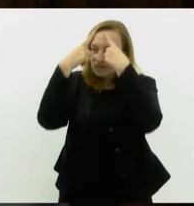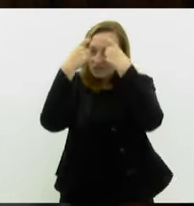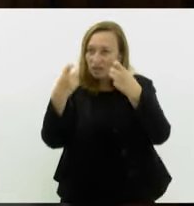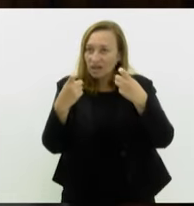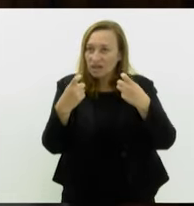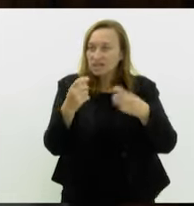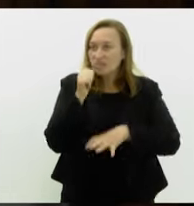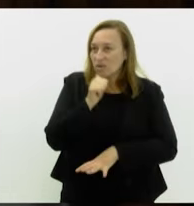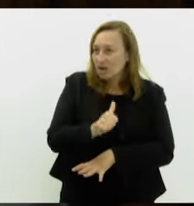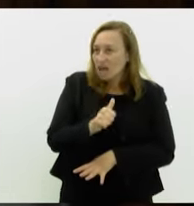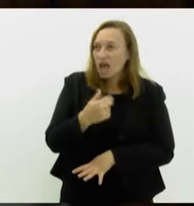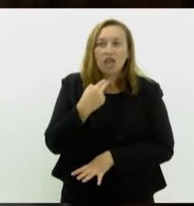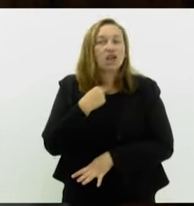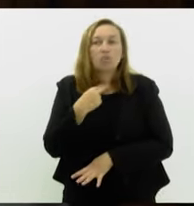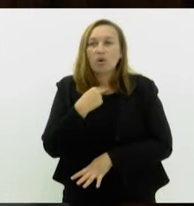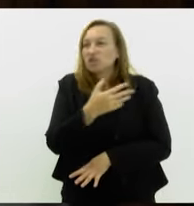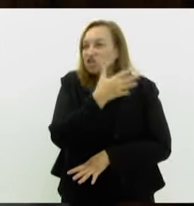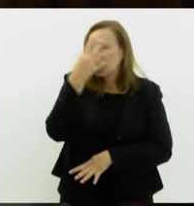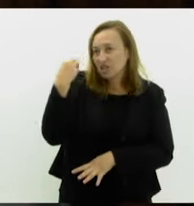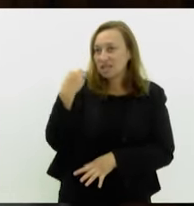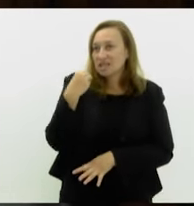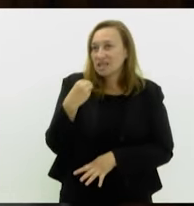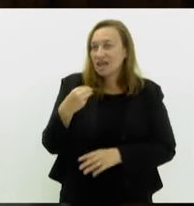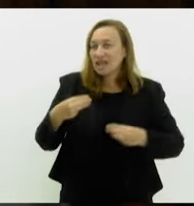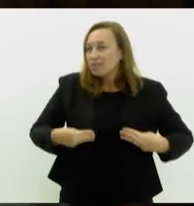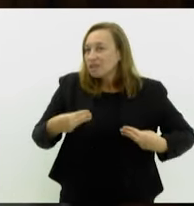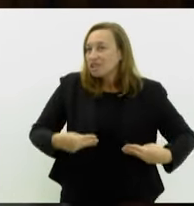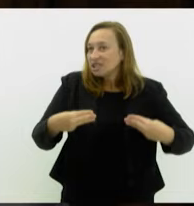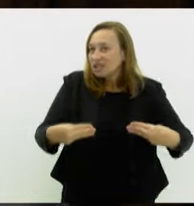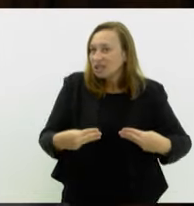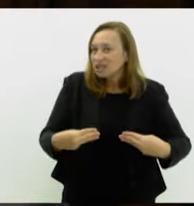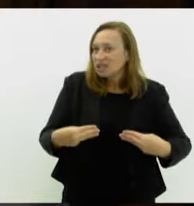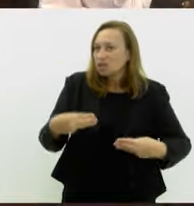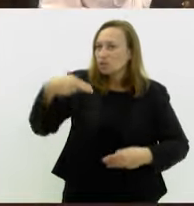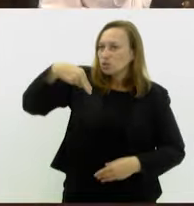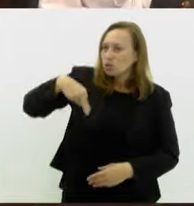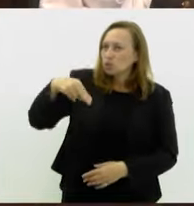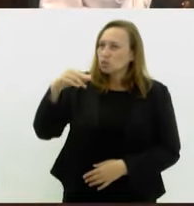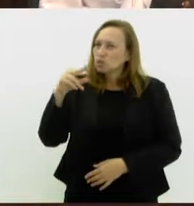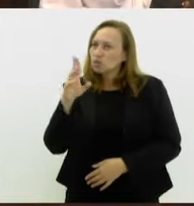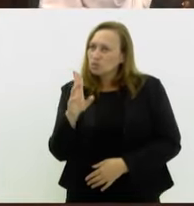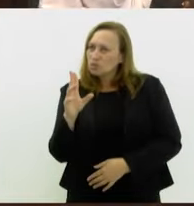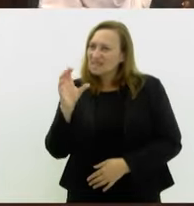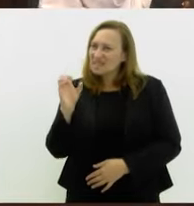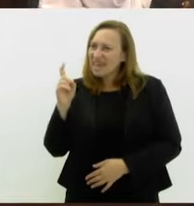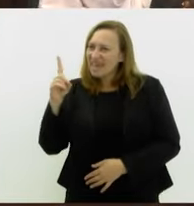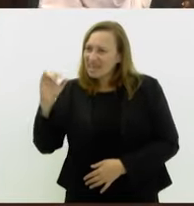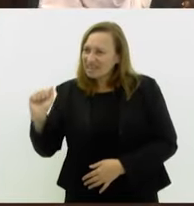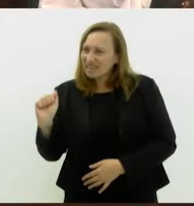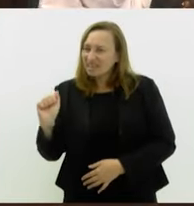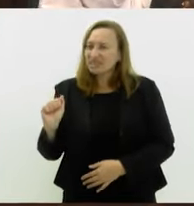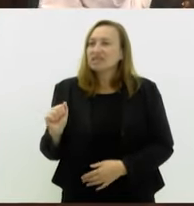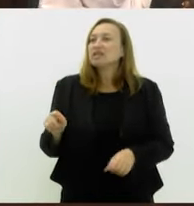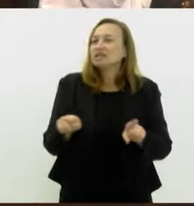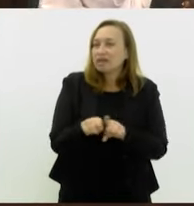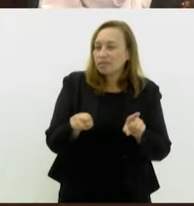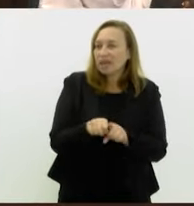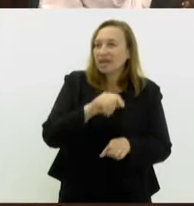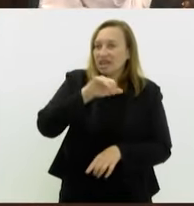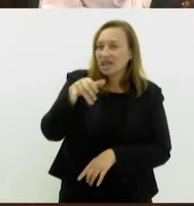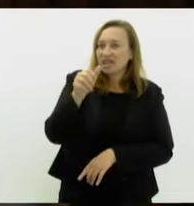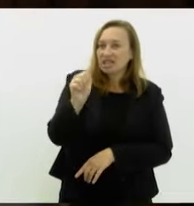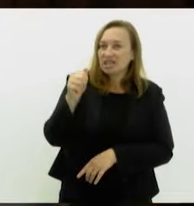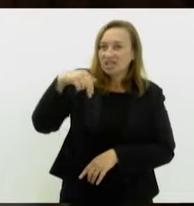mulher eu não posso esquecer da ministra nilia fre e não posso esquecer de Jandira como